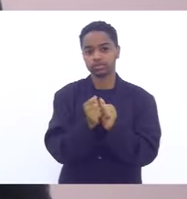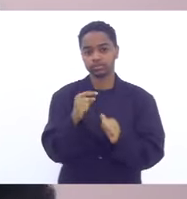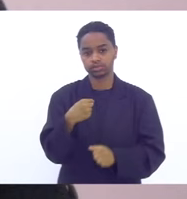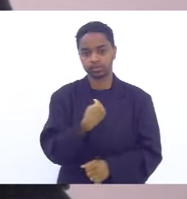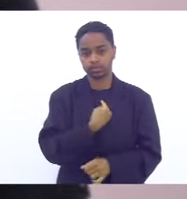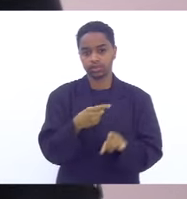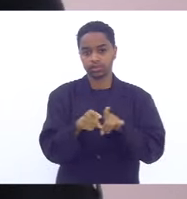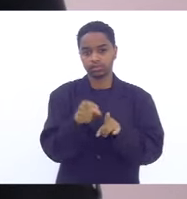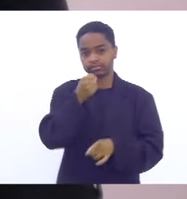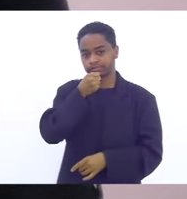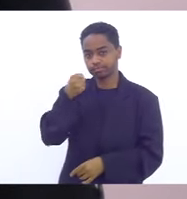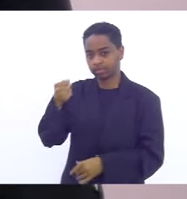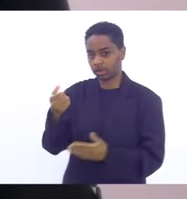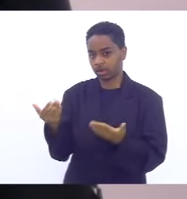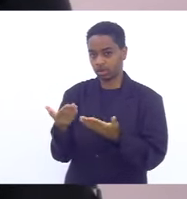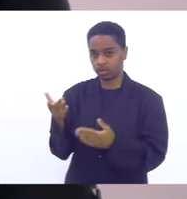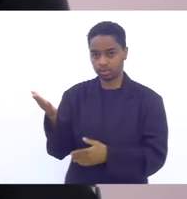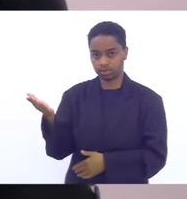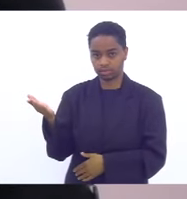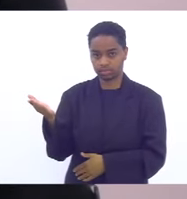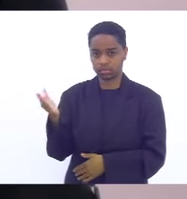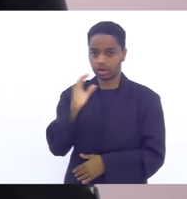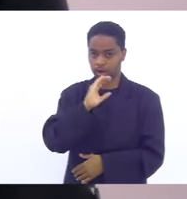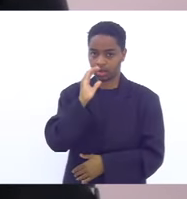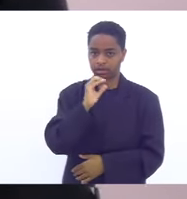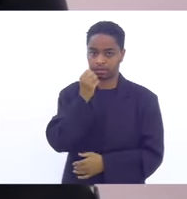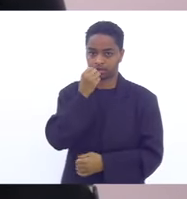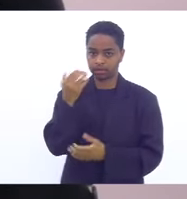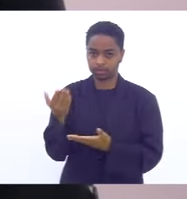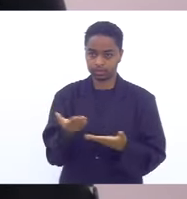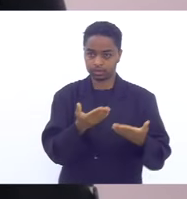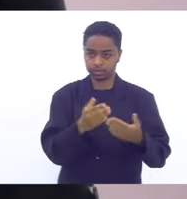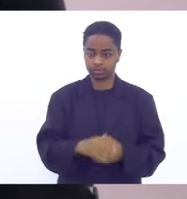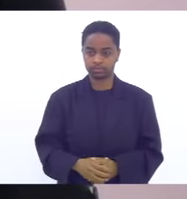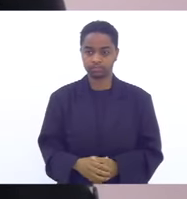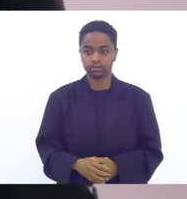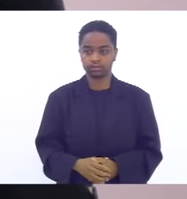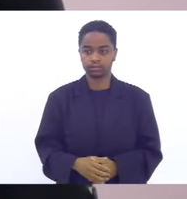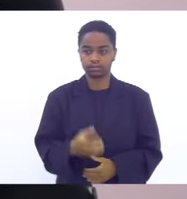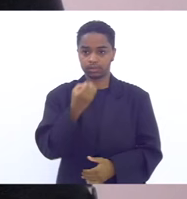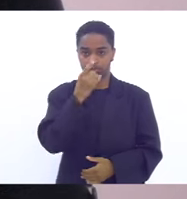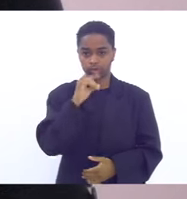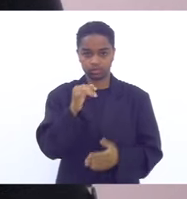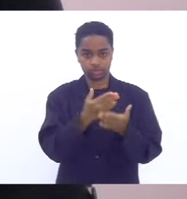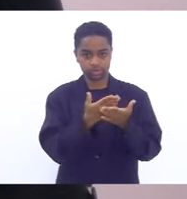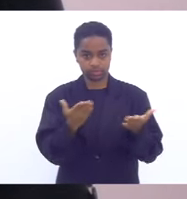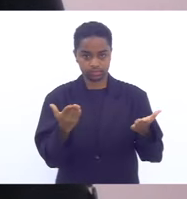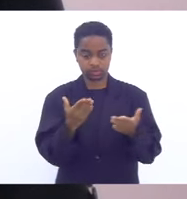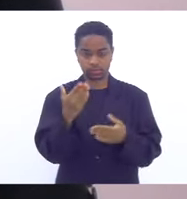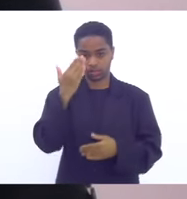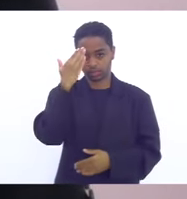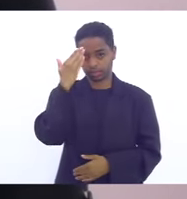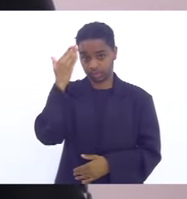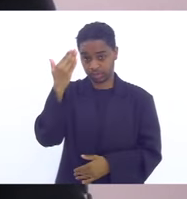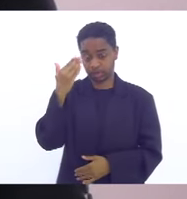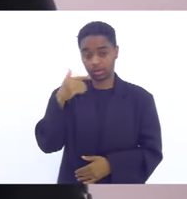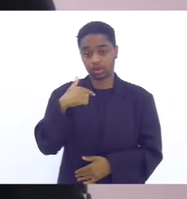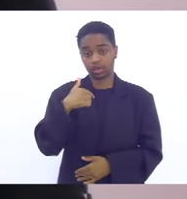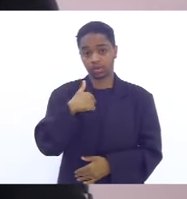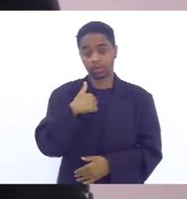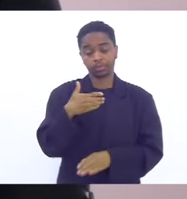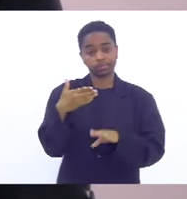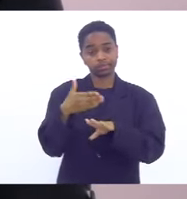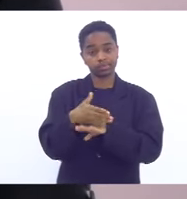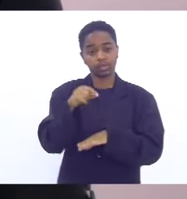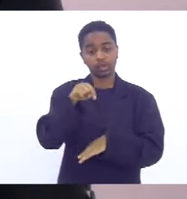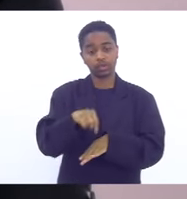para o vereador. Rapidamente, seja bem-vindo. Bom, obrigado. Bom dia mais a todos. Uma vez pela presença. Obrigado pela oportunidade de estar aqui hoje representando a